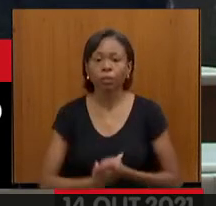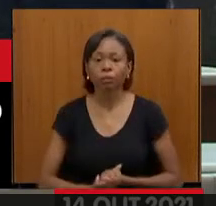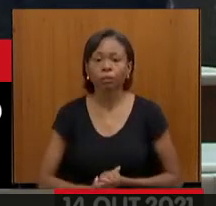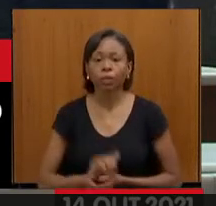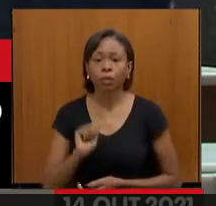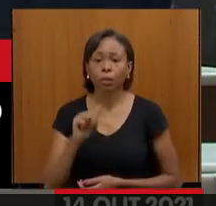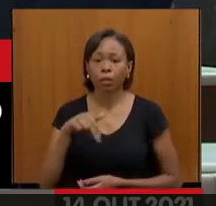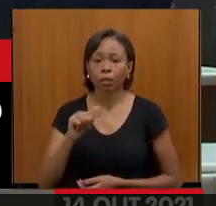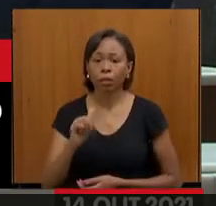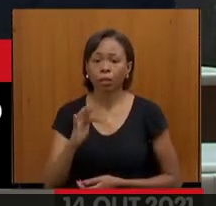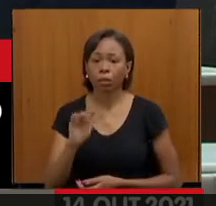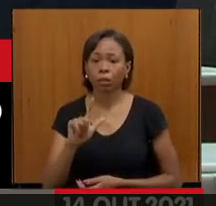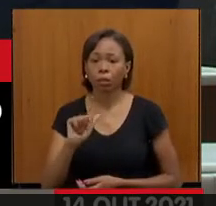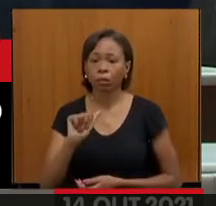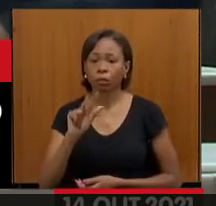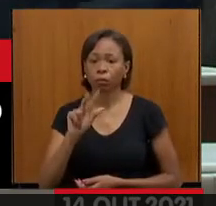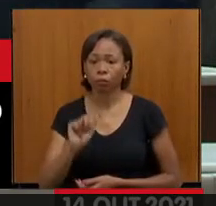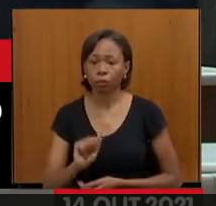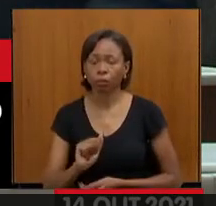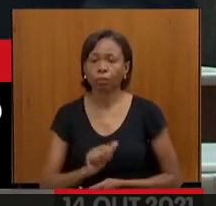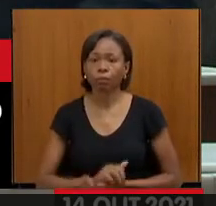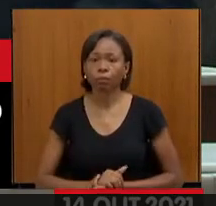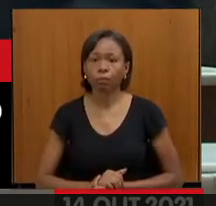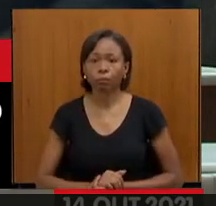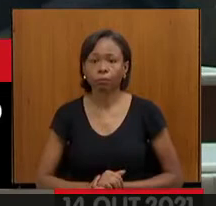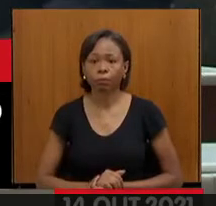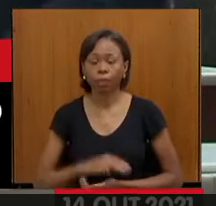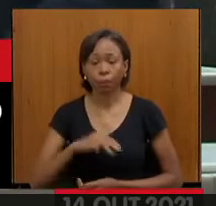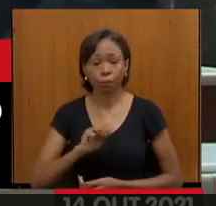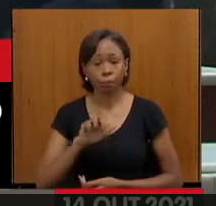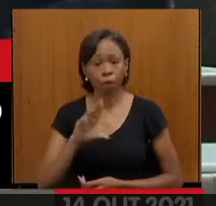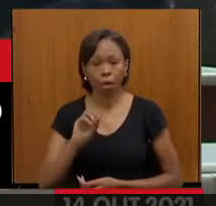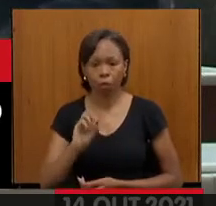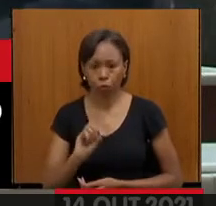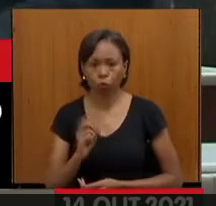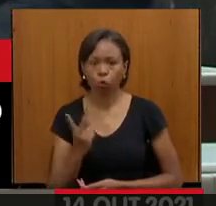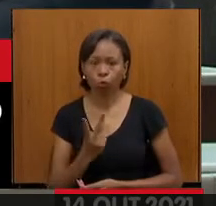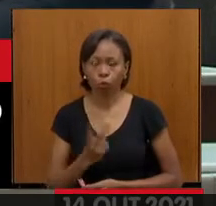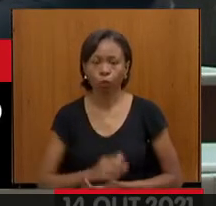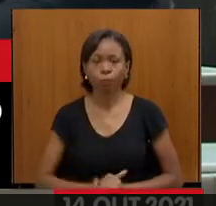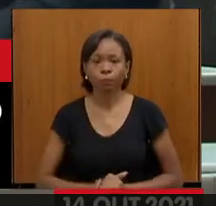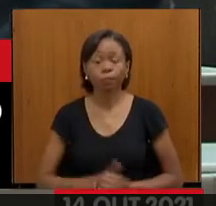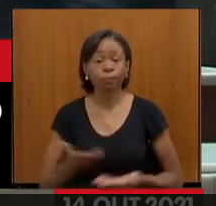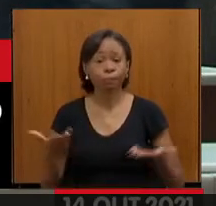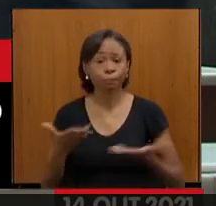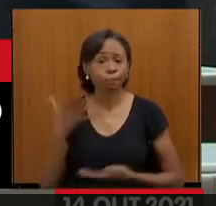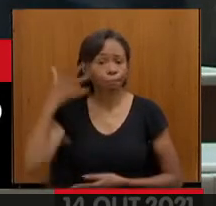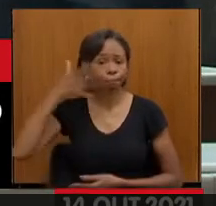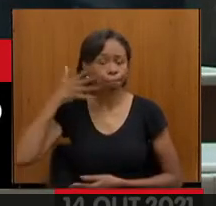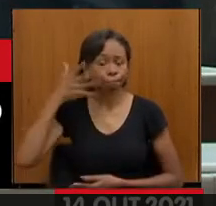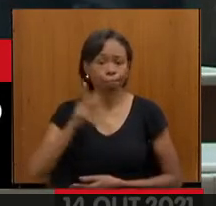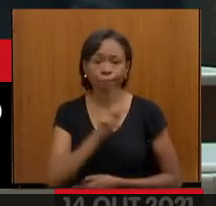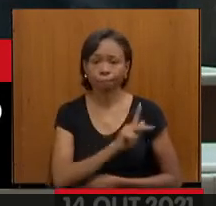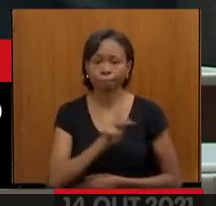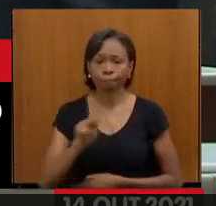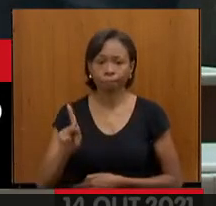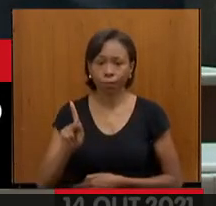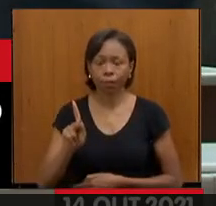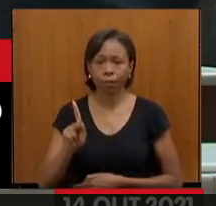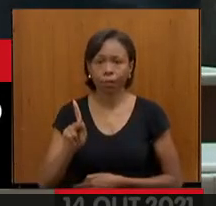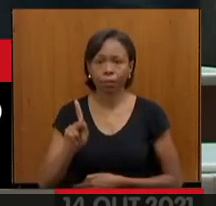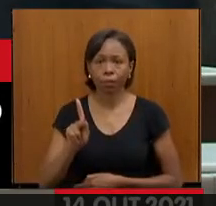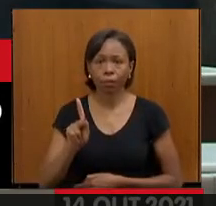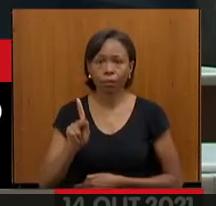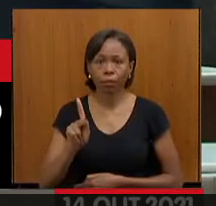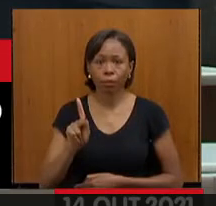Carvalho Martins e Márcio Felipe Ramos. Senhoras e senhores, vamos ouvir agora o presidente da Sociedade Brasileira